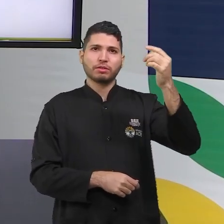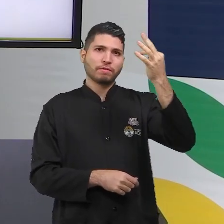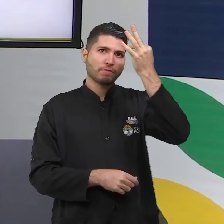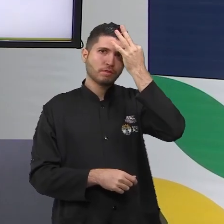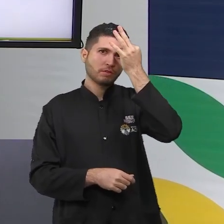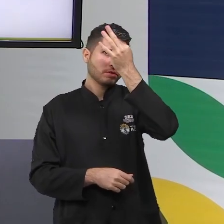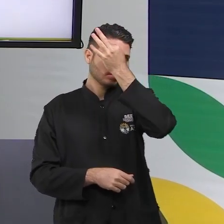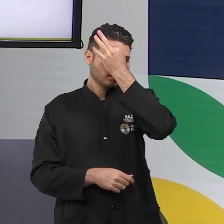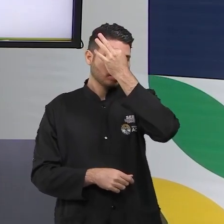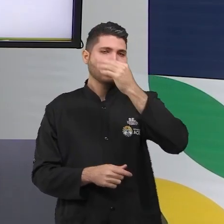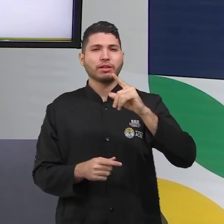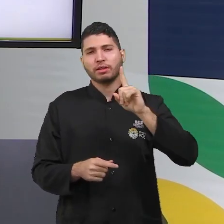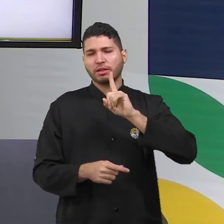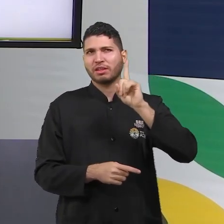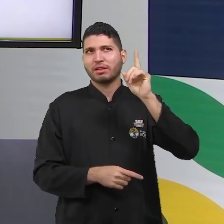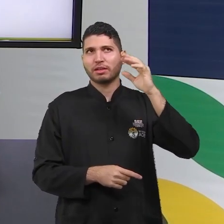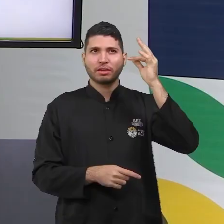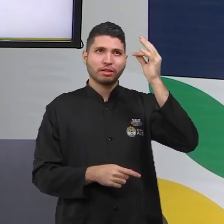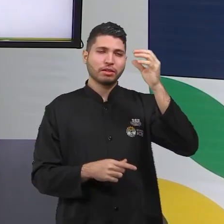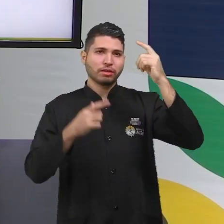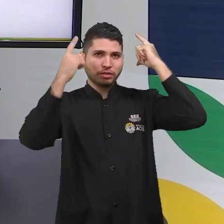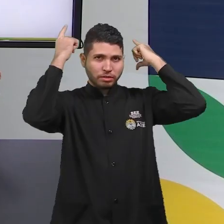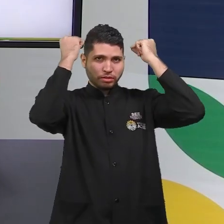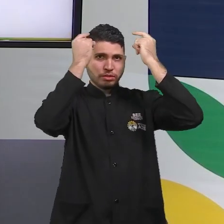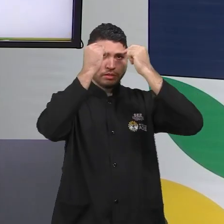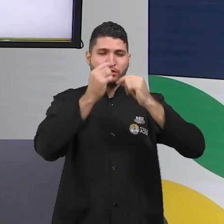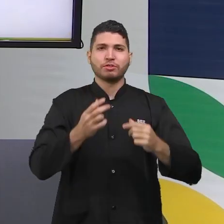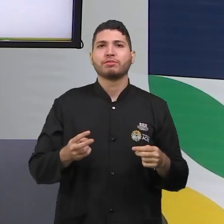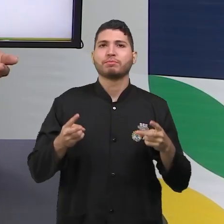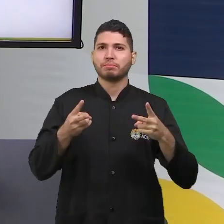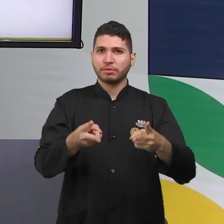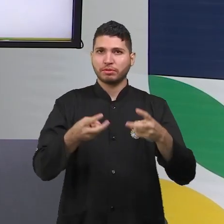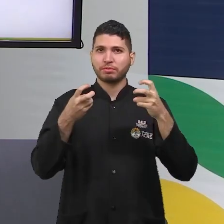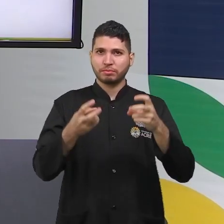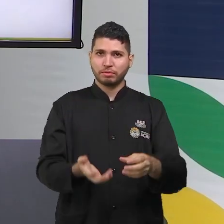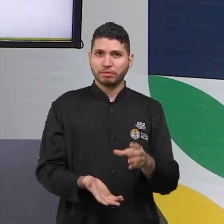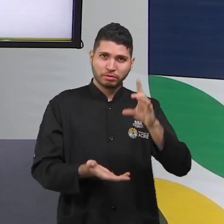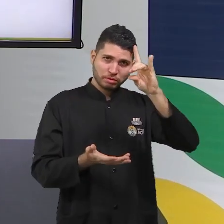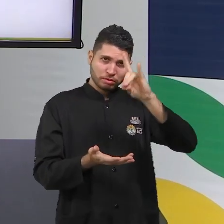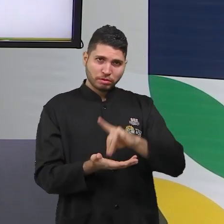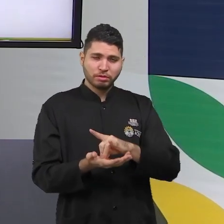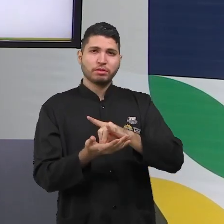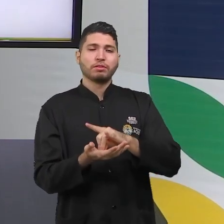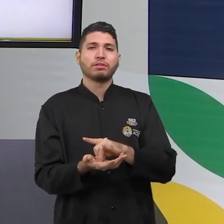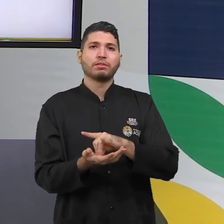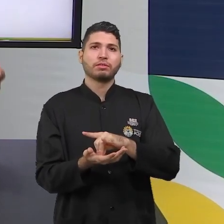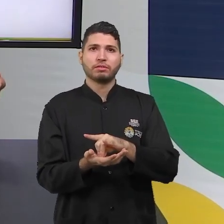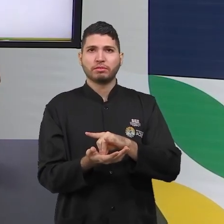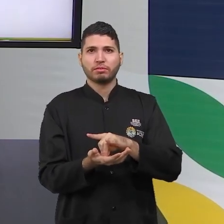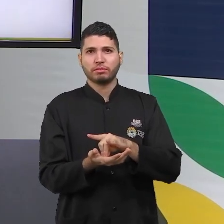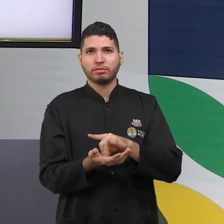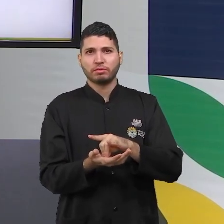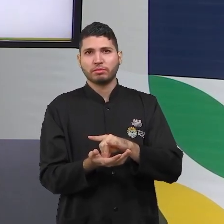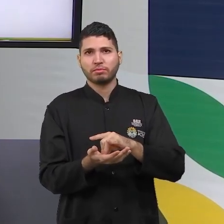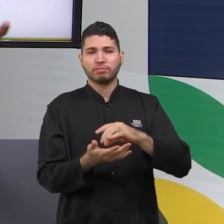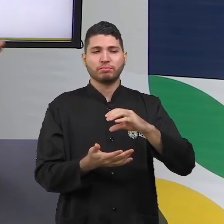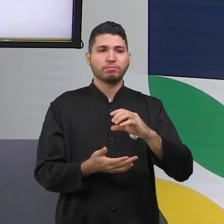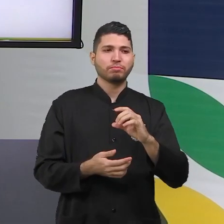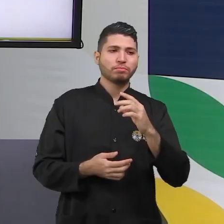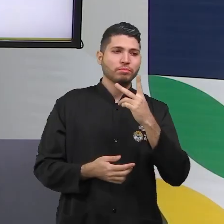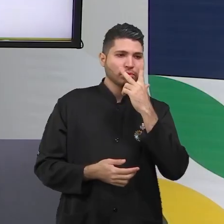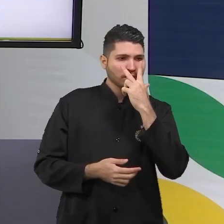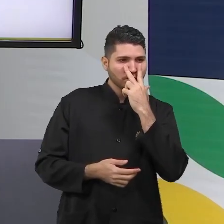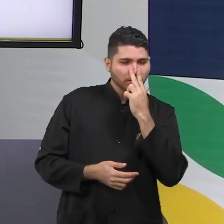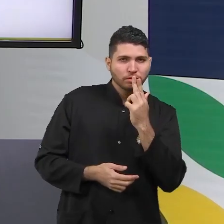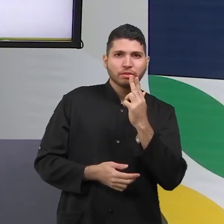essa atitude de verificar, de perceber a realidade como um círculo, né? E